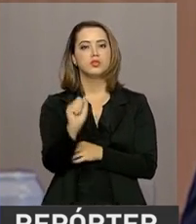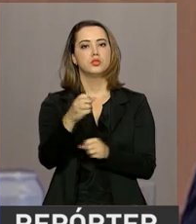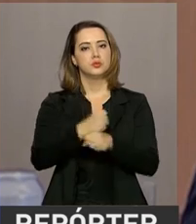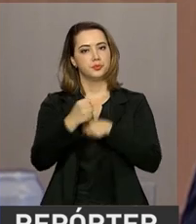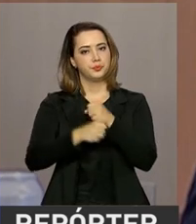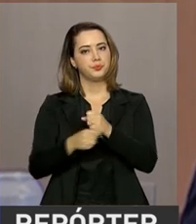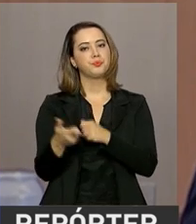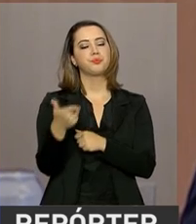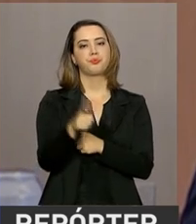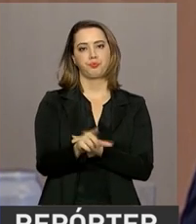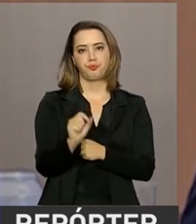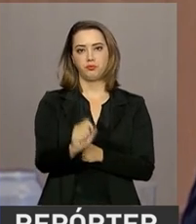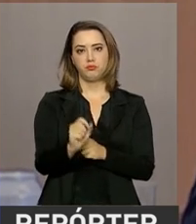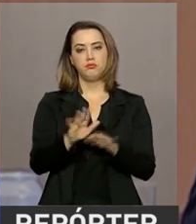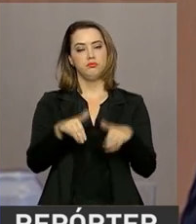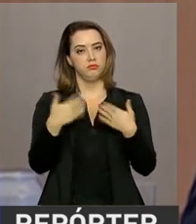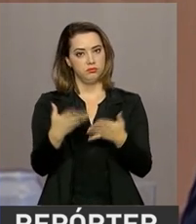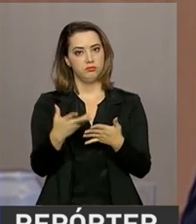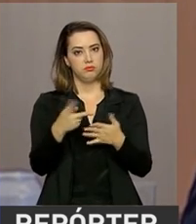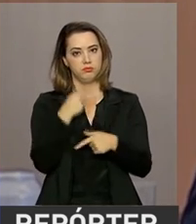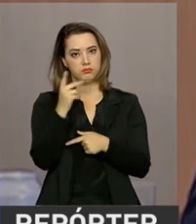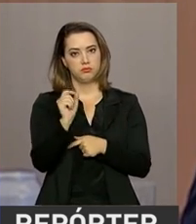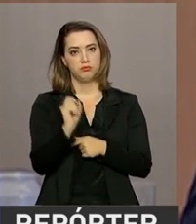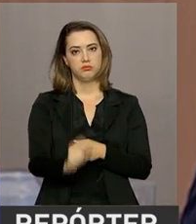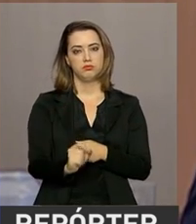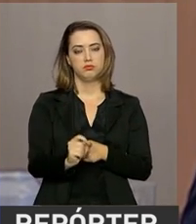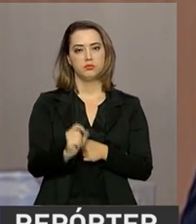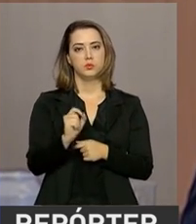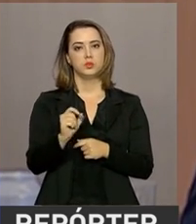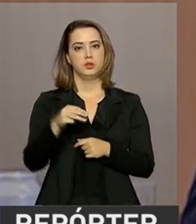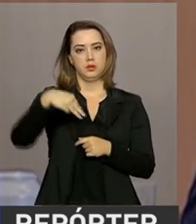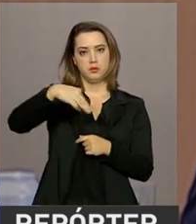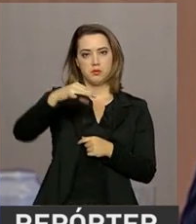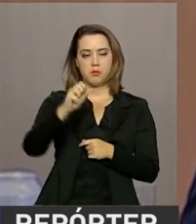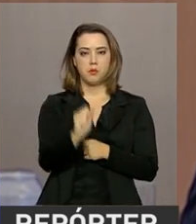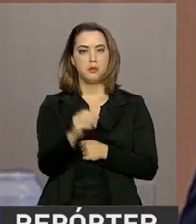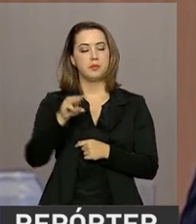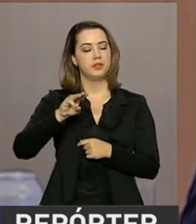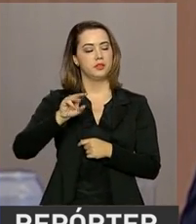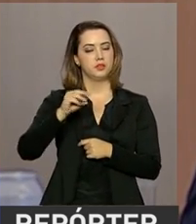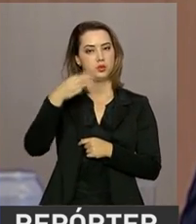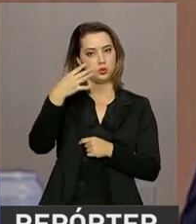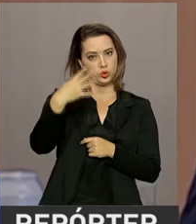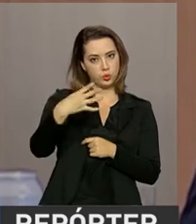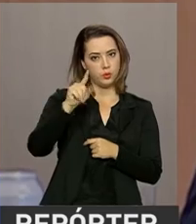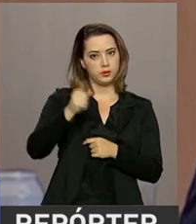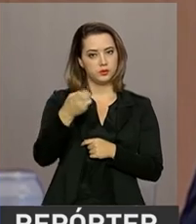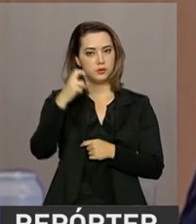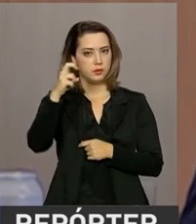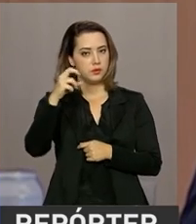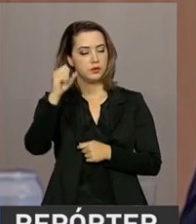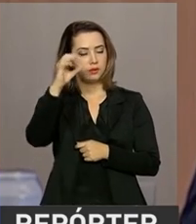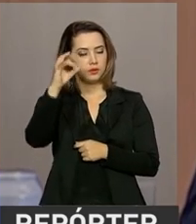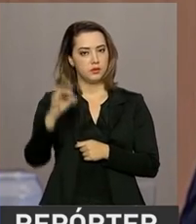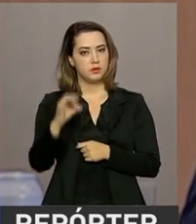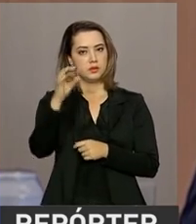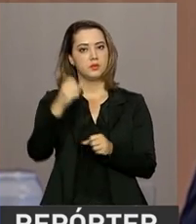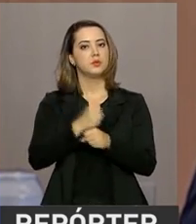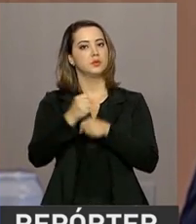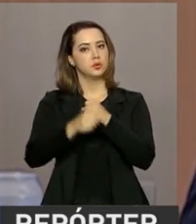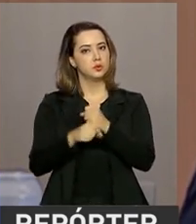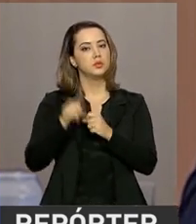2017 então para deixar claro a meta de 4,5 em 2017 é o